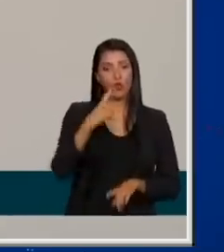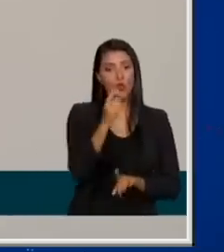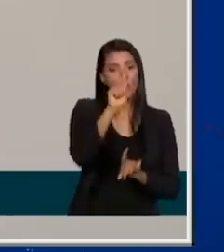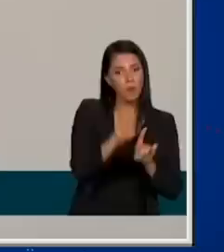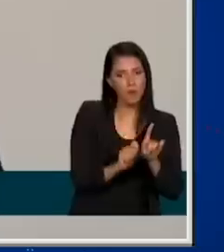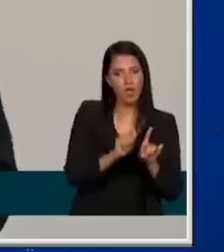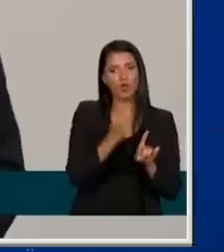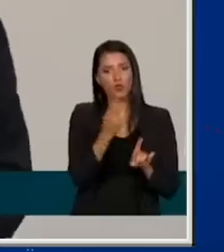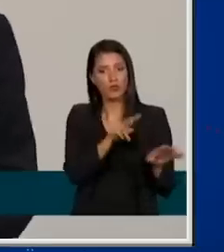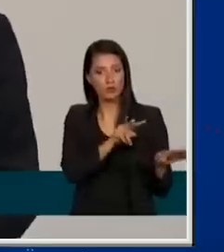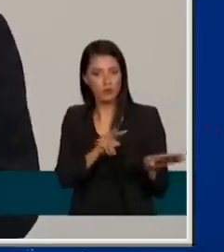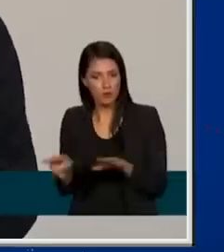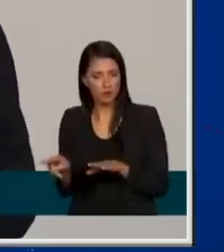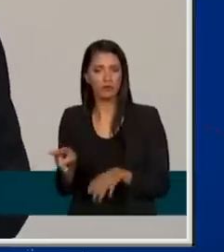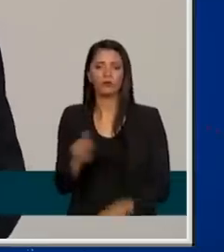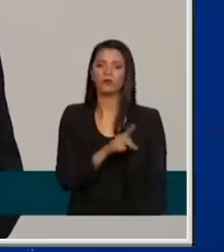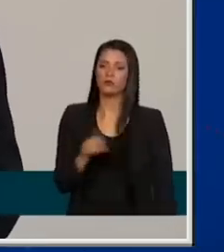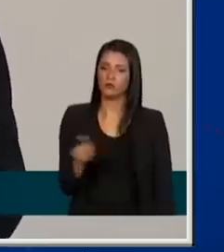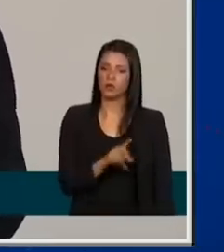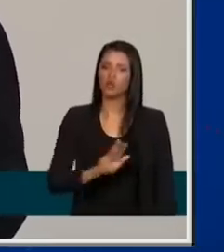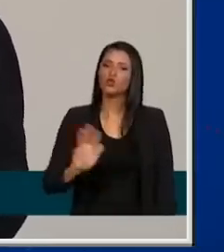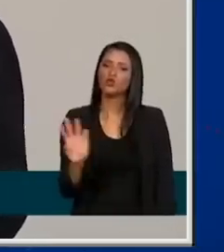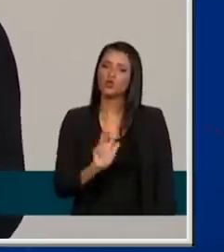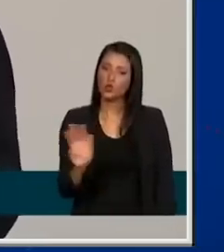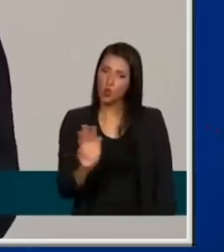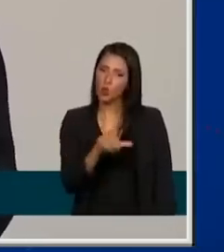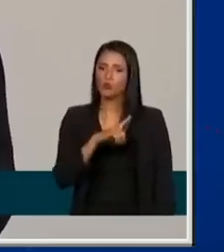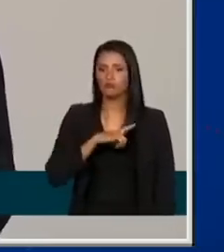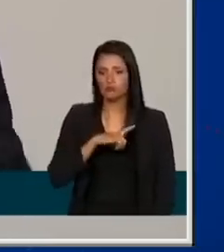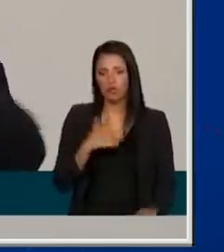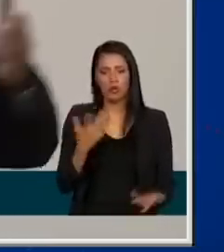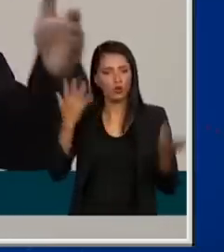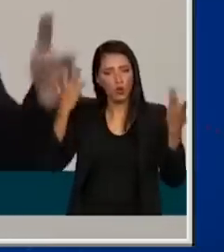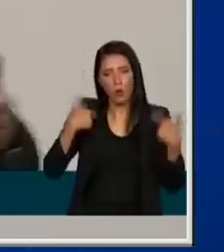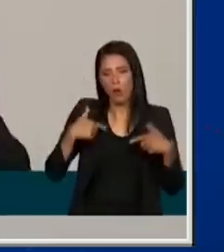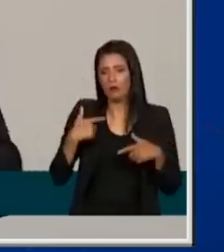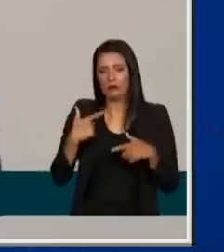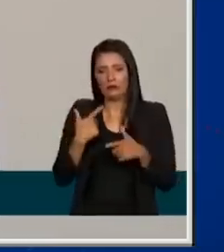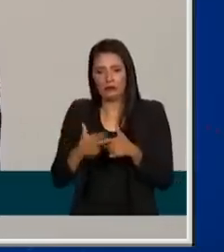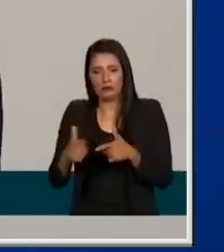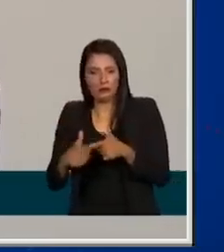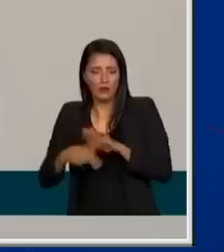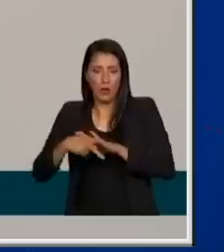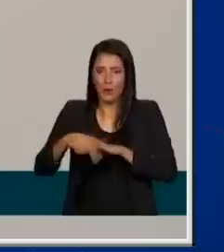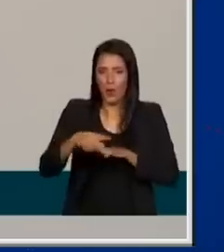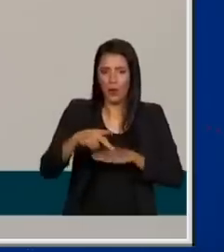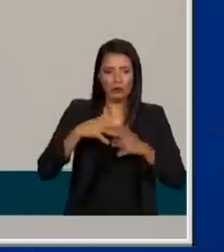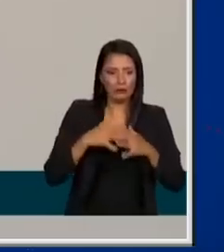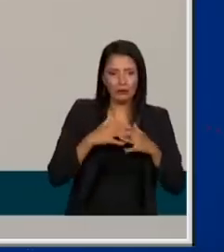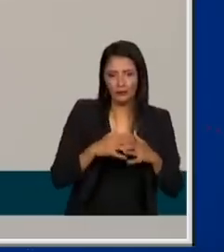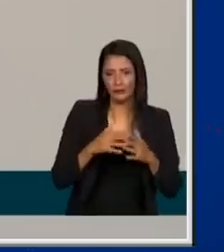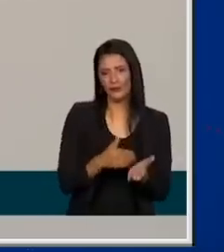vida o direito de ir e vir o direito à propriedade e o direito de viver em paz